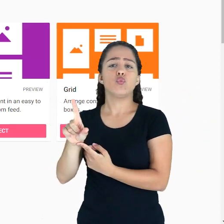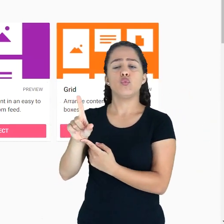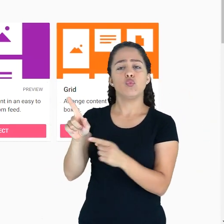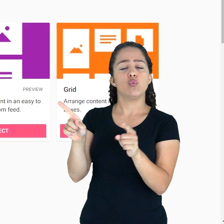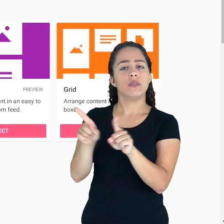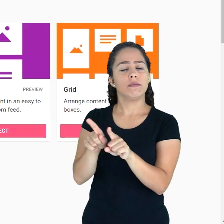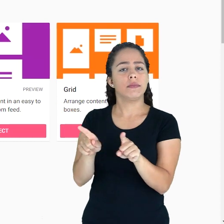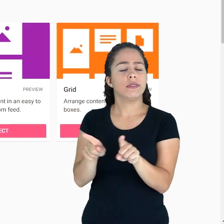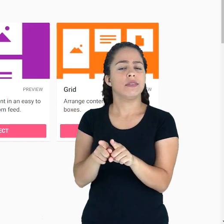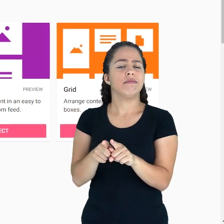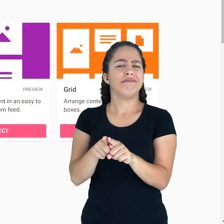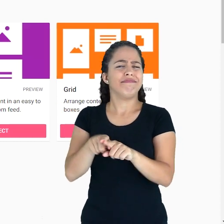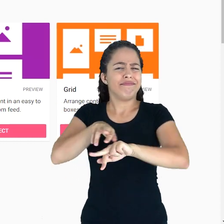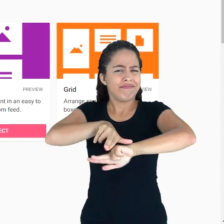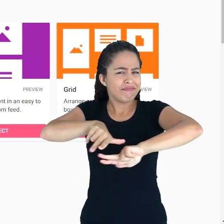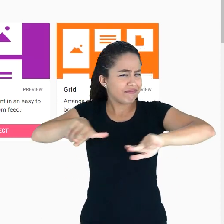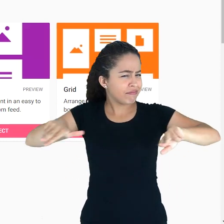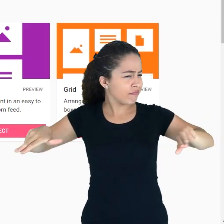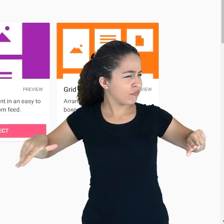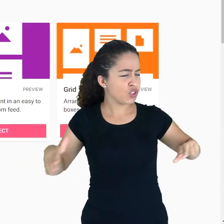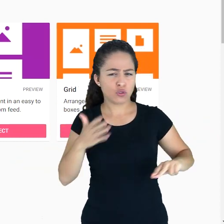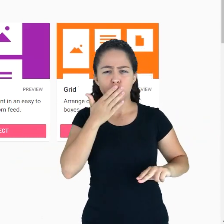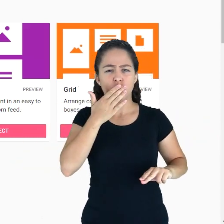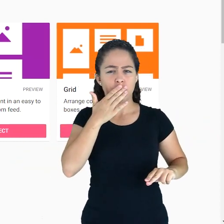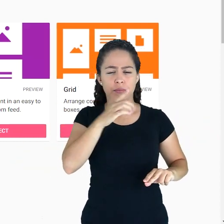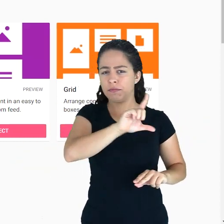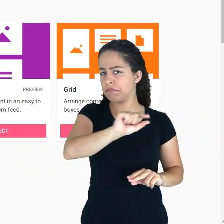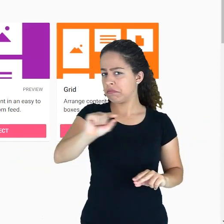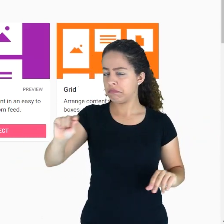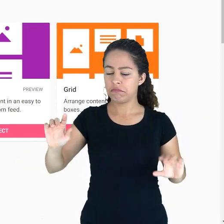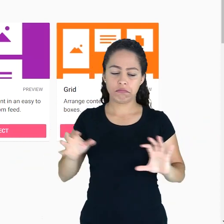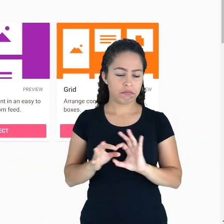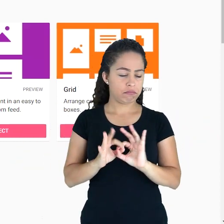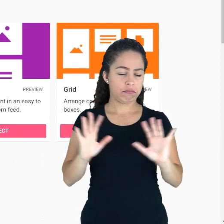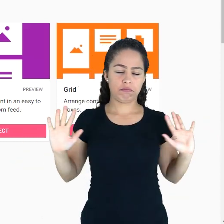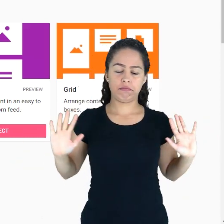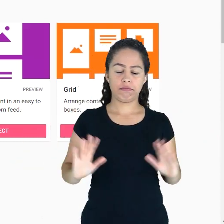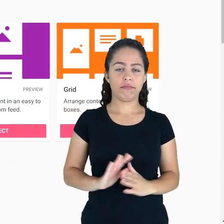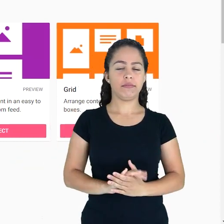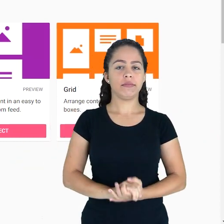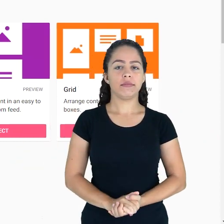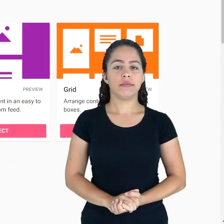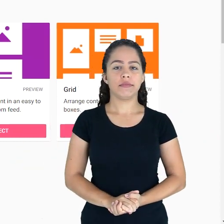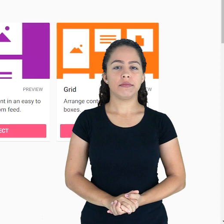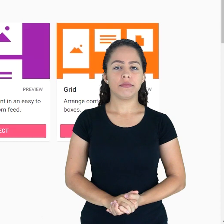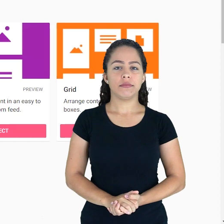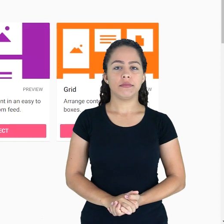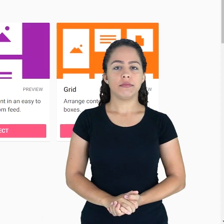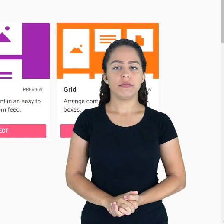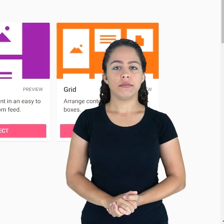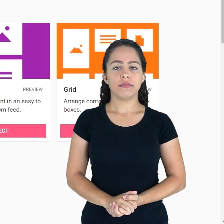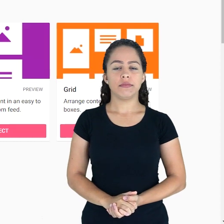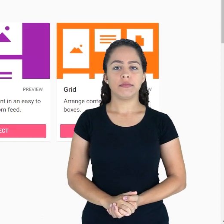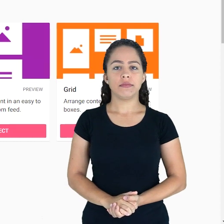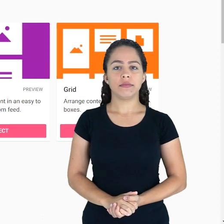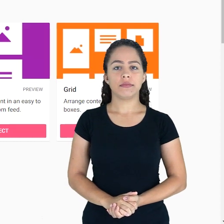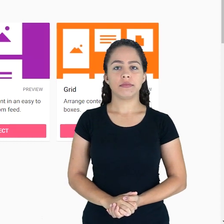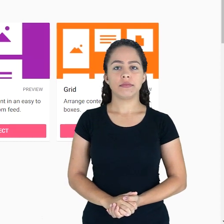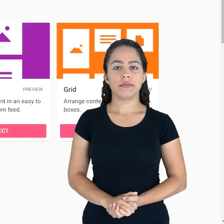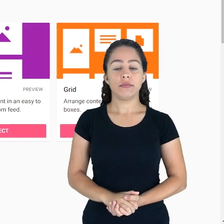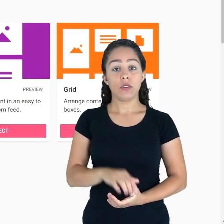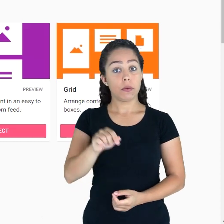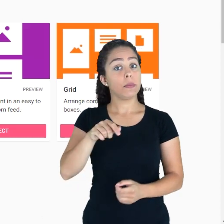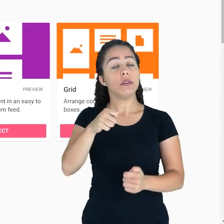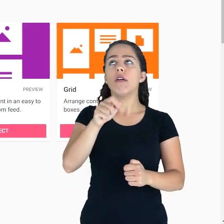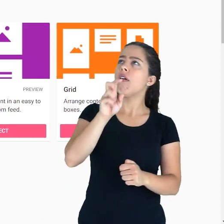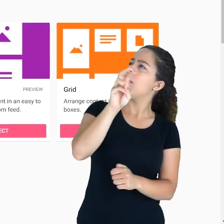colunas. Então, você pode explorar aí e conhecer os tipos de murais e escolher um.